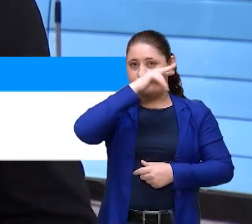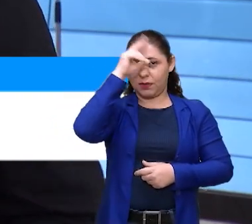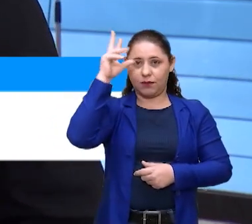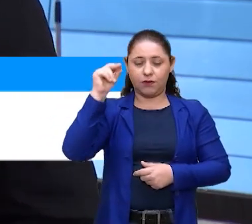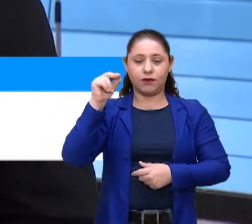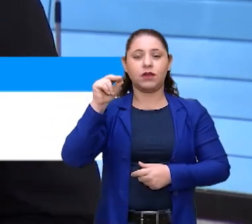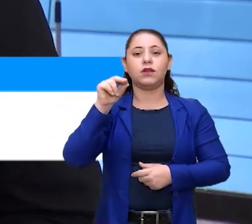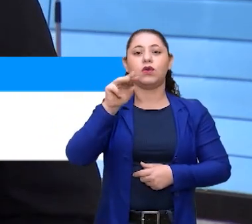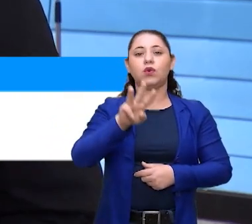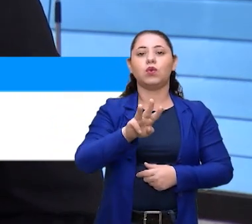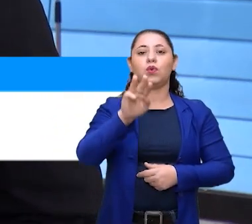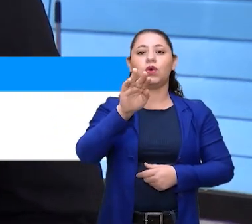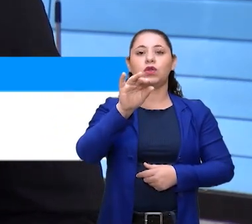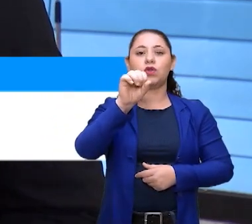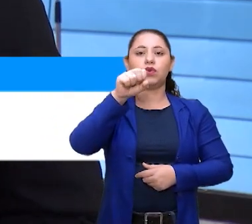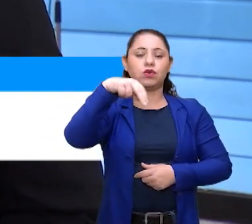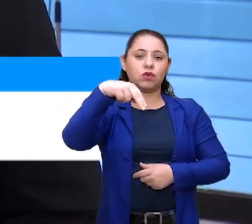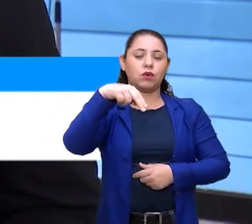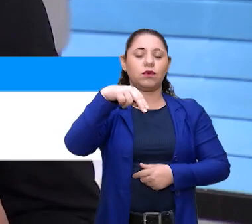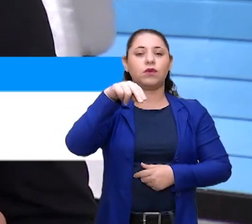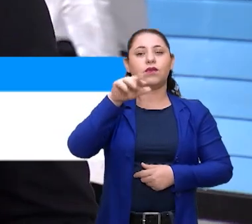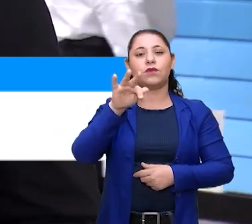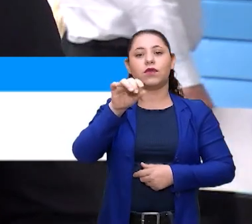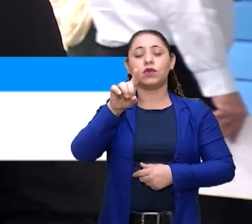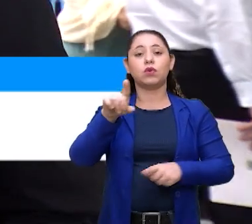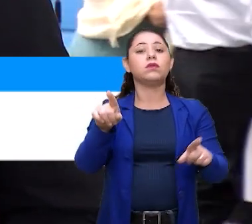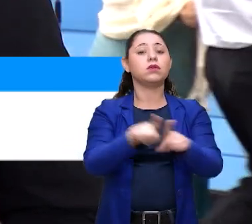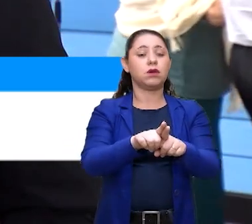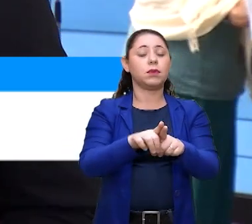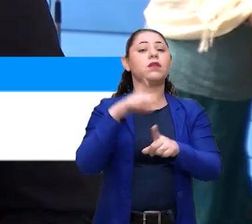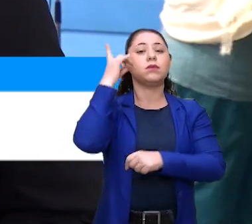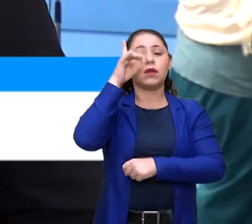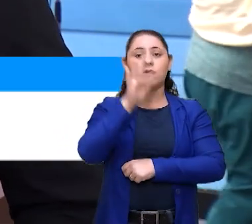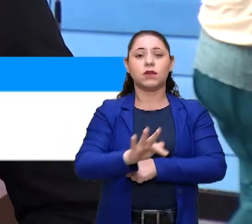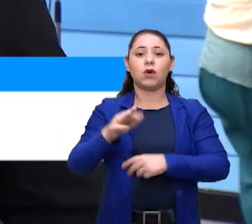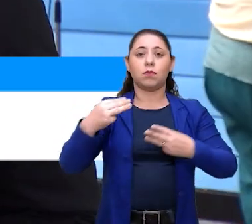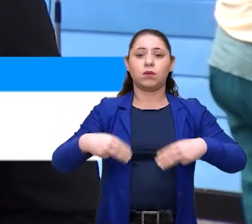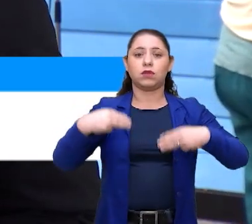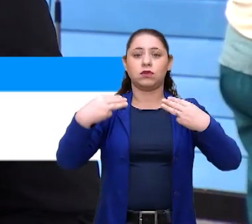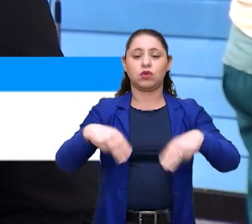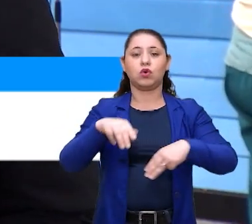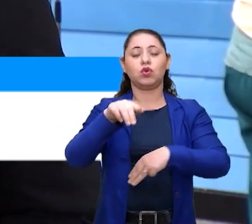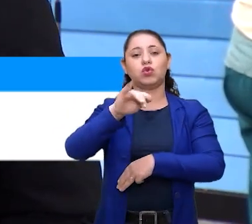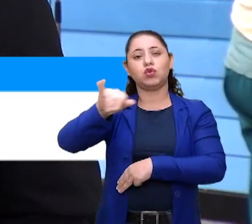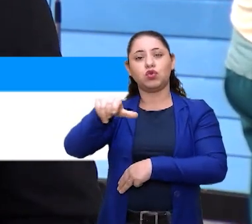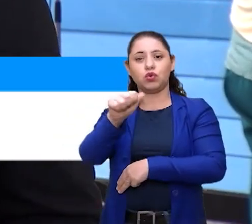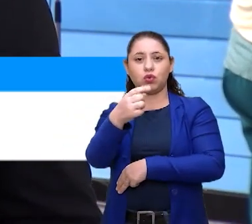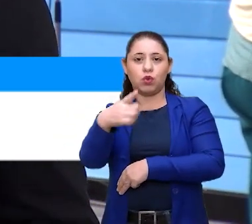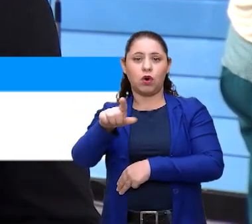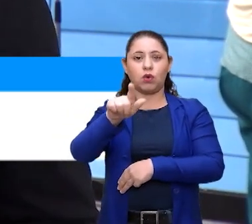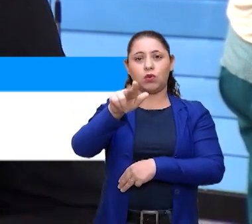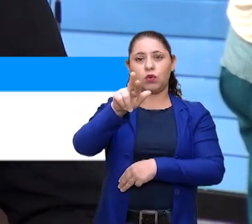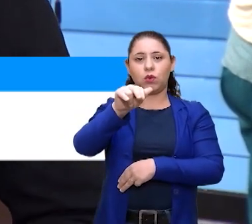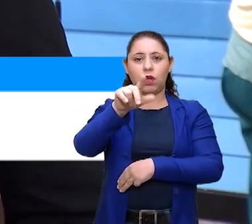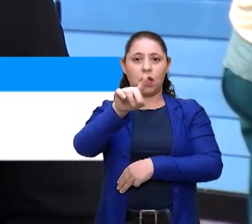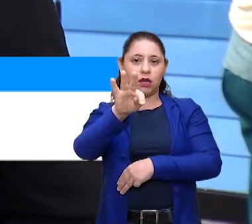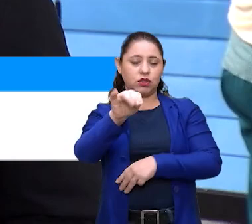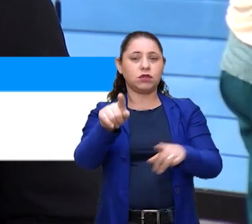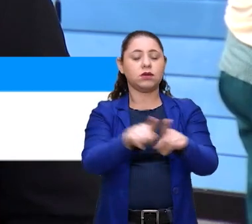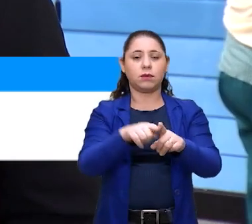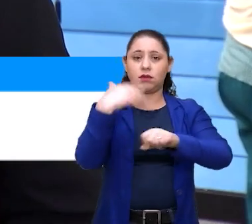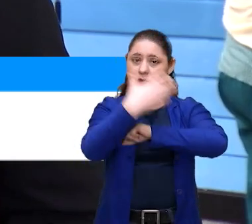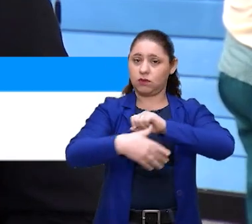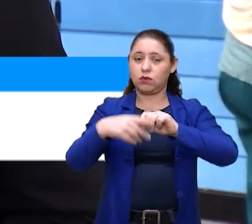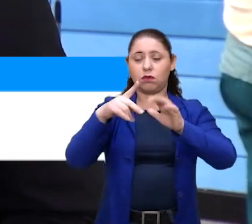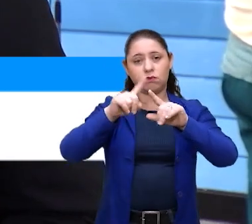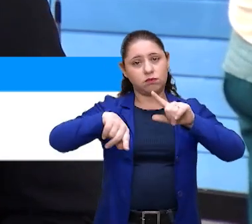do ex-prefeito de Campo Grande, Wilson Fadu, que também foi ex-deputado federal e ministro da Saúde do governo João Goulart e defensor das